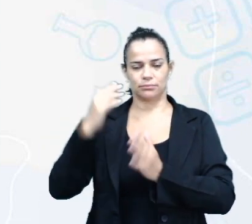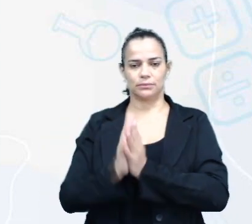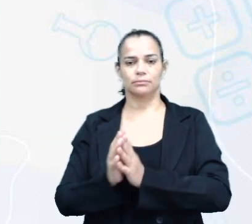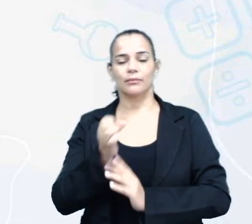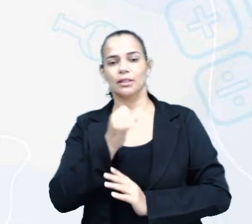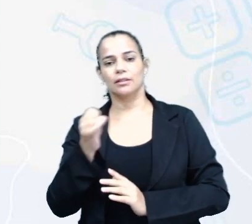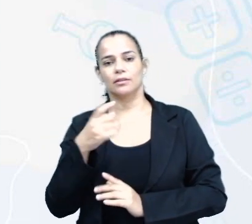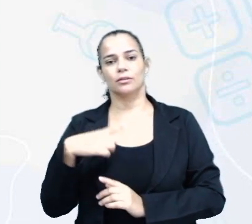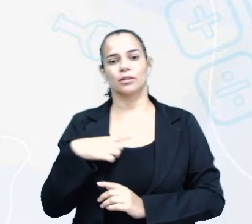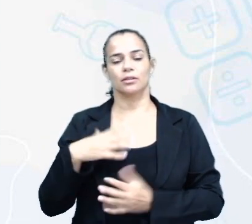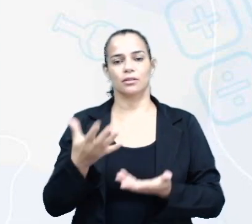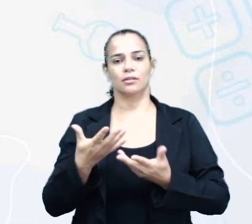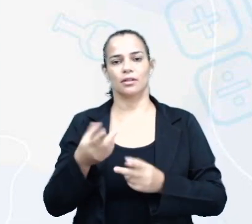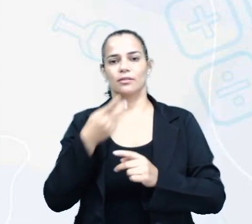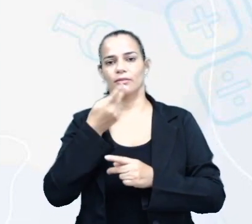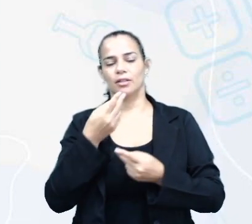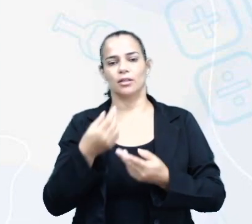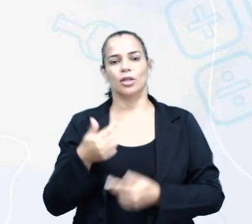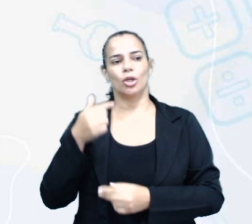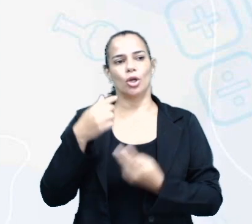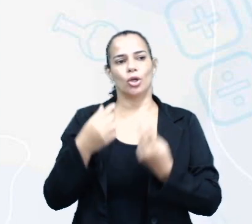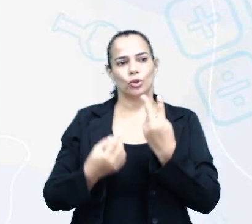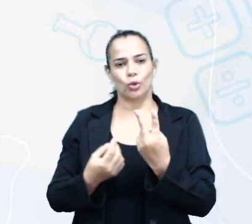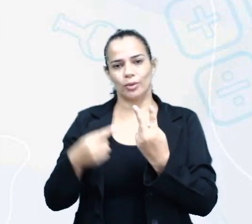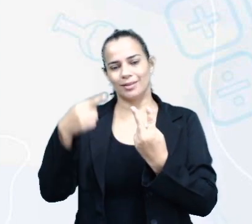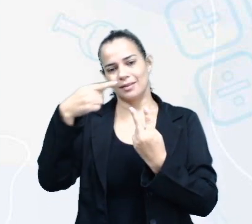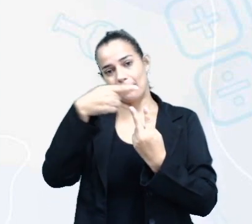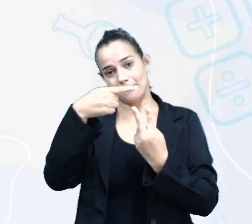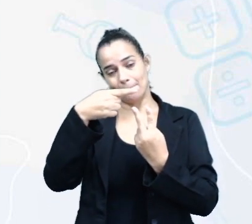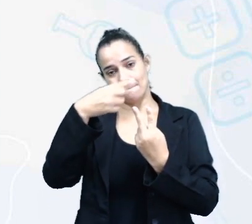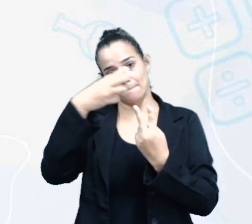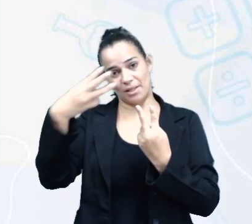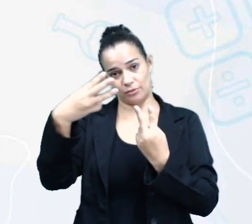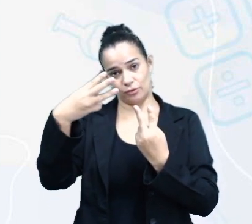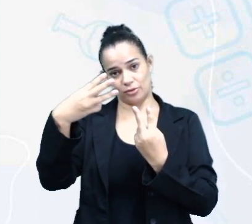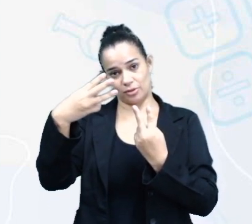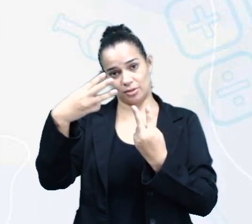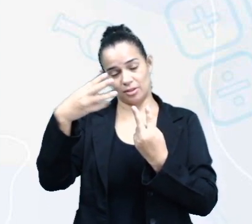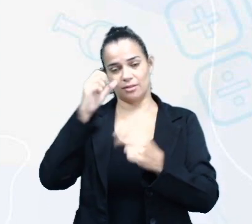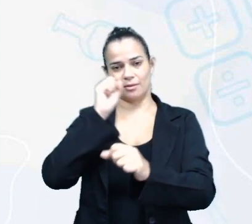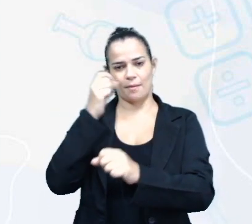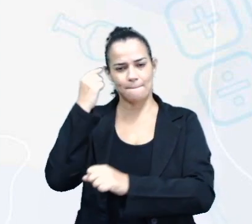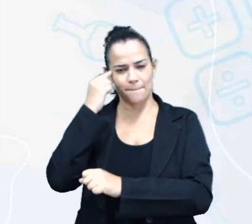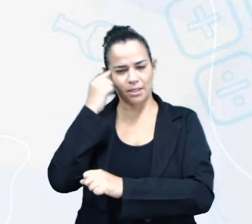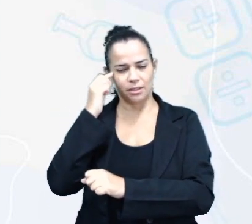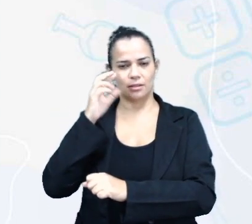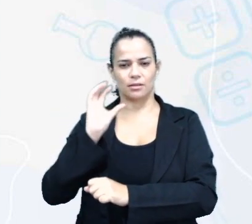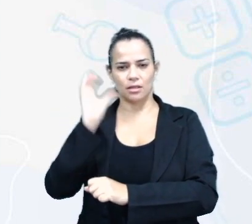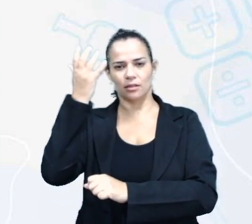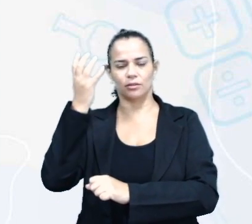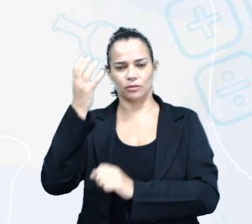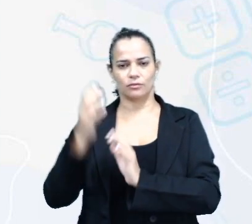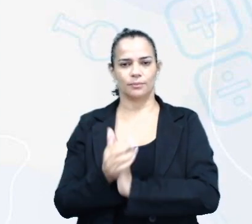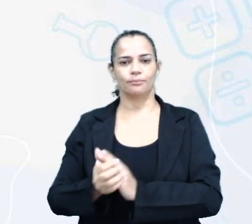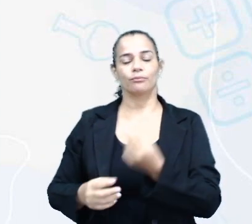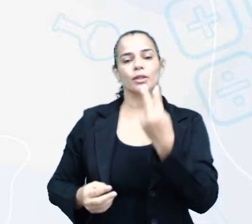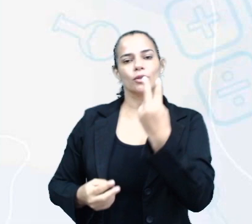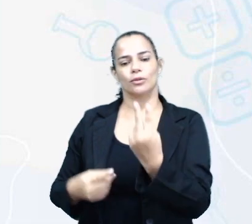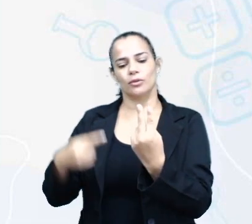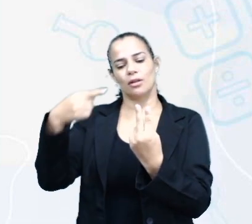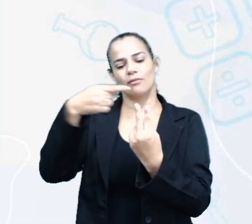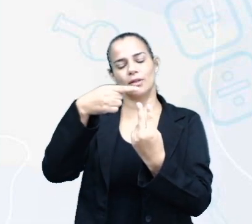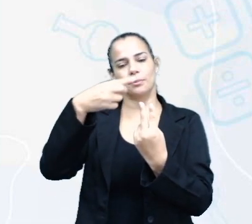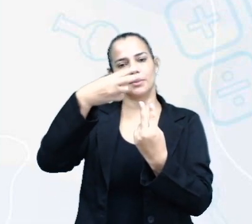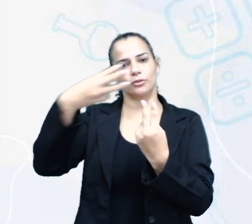2 elevado a menos 3, como ficaria? Pense aí um pouco, resolva, escreva no seu caderno. 2 elevado a menos